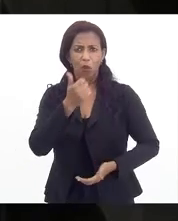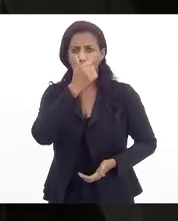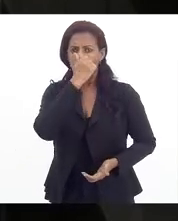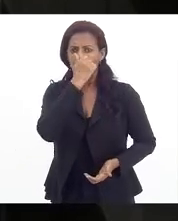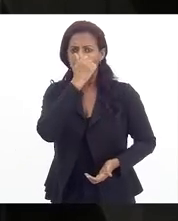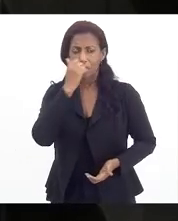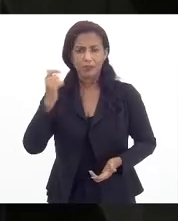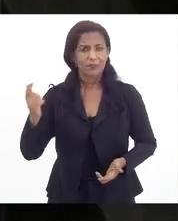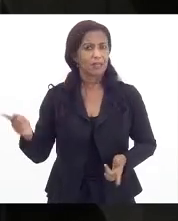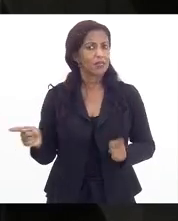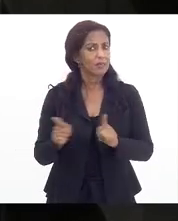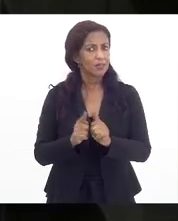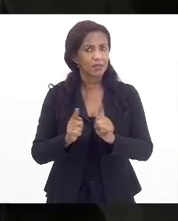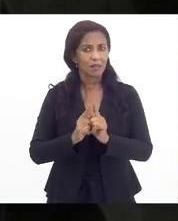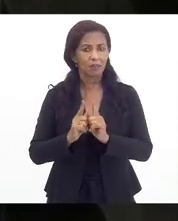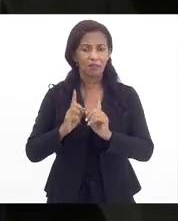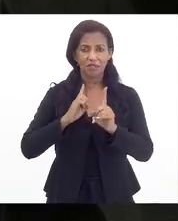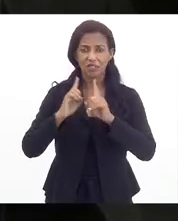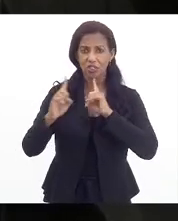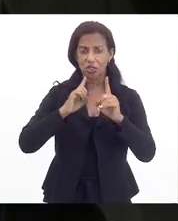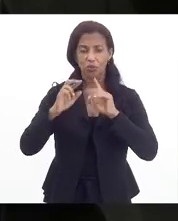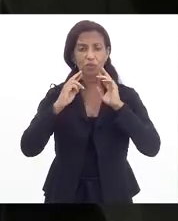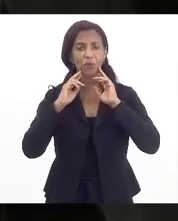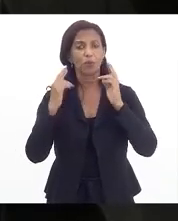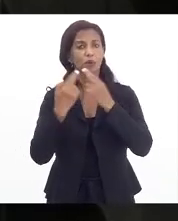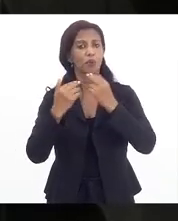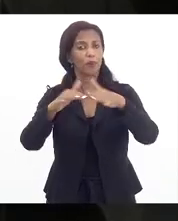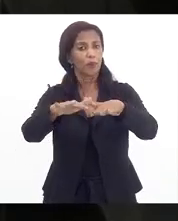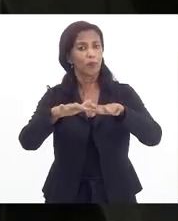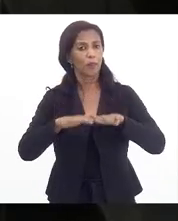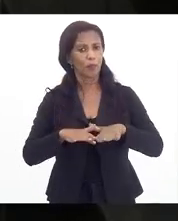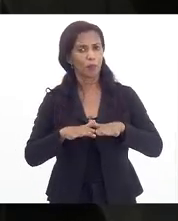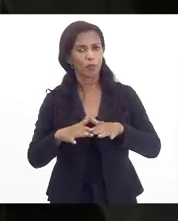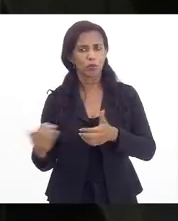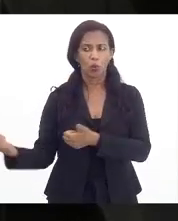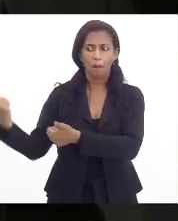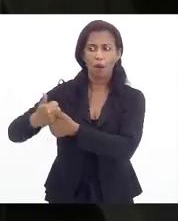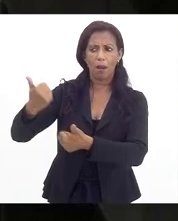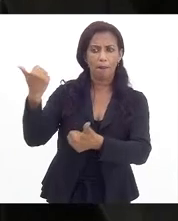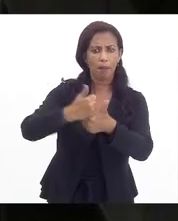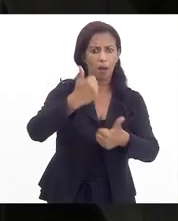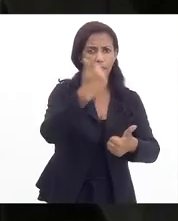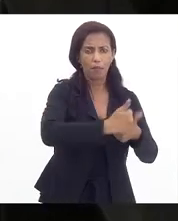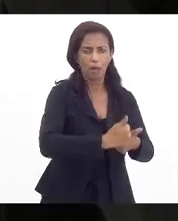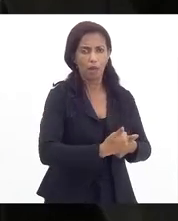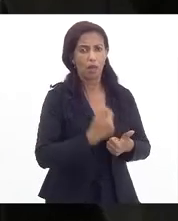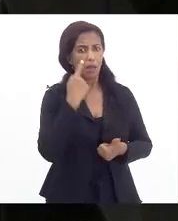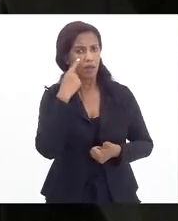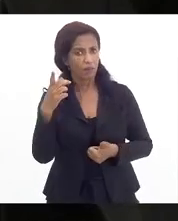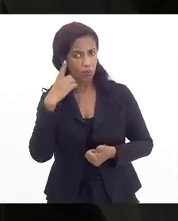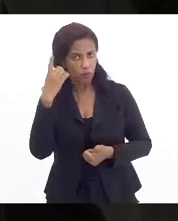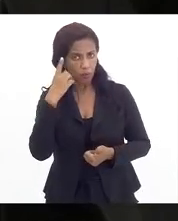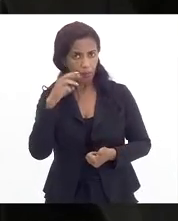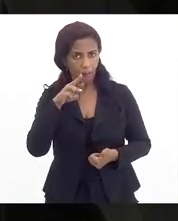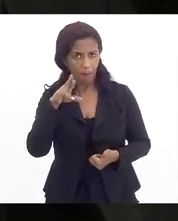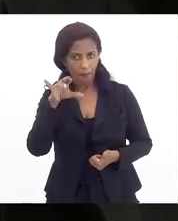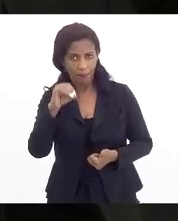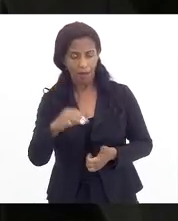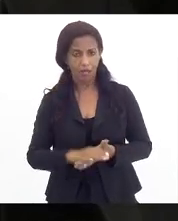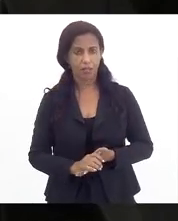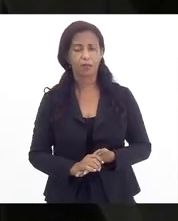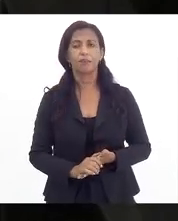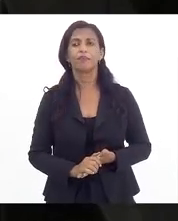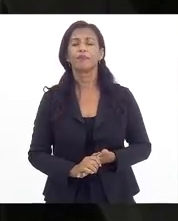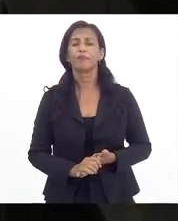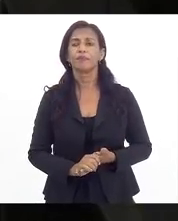menos ainda fazemos a discussão em audiência pública de substitutivos e o deputado Márcio e vou fazer umas observações em